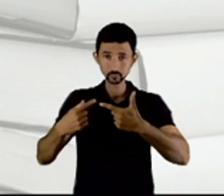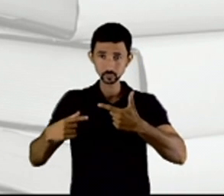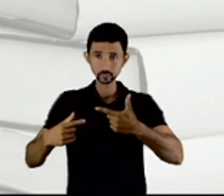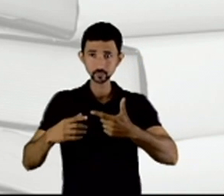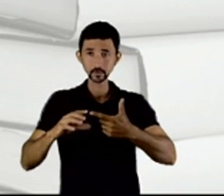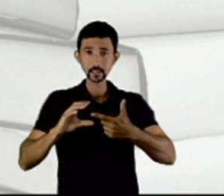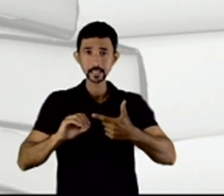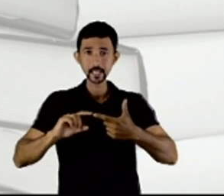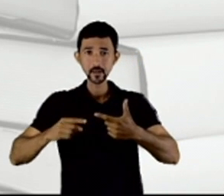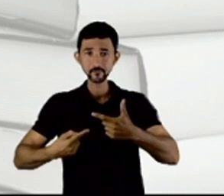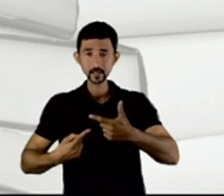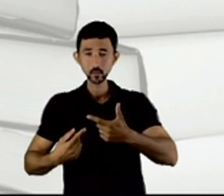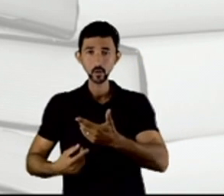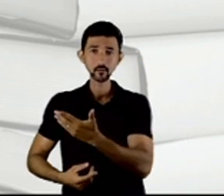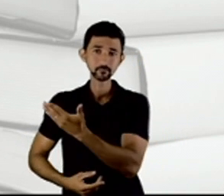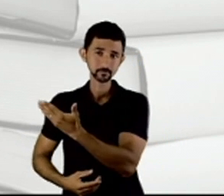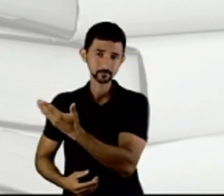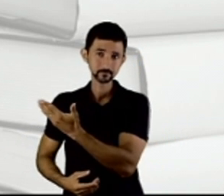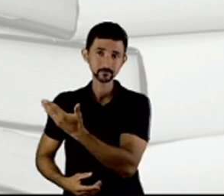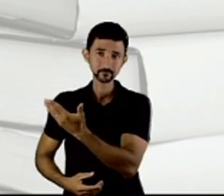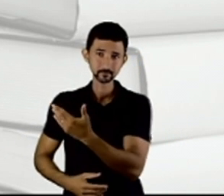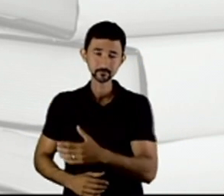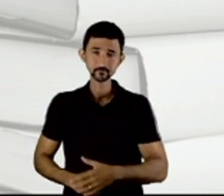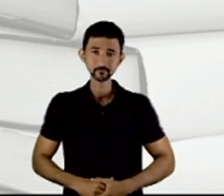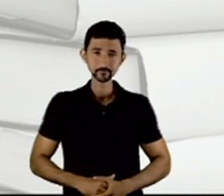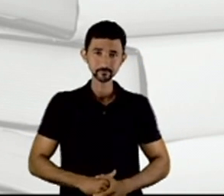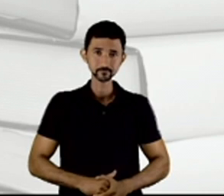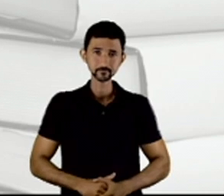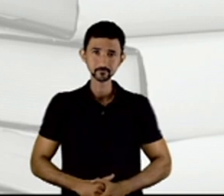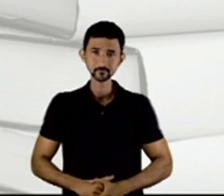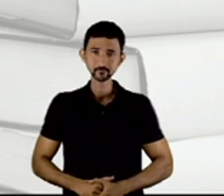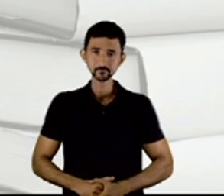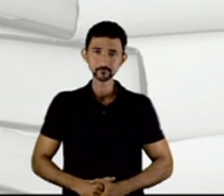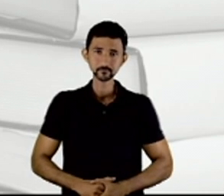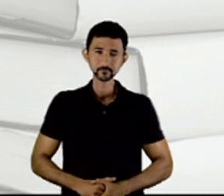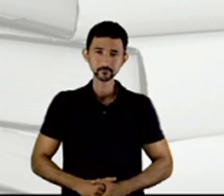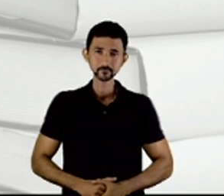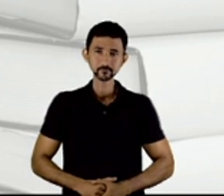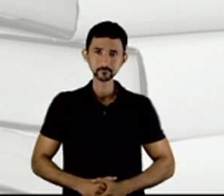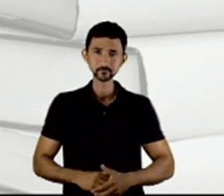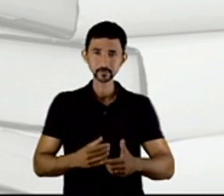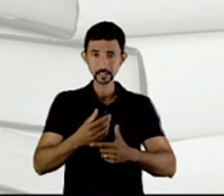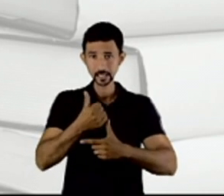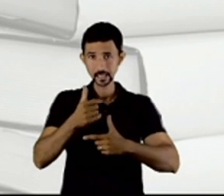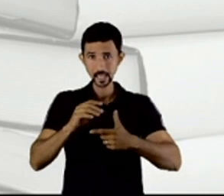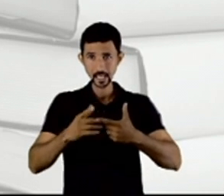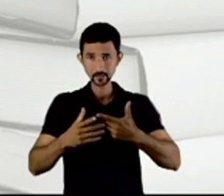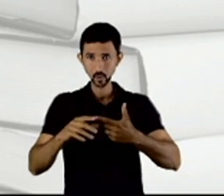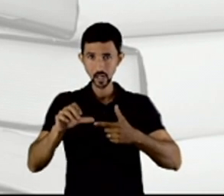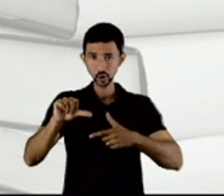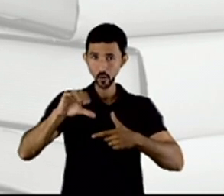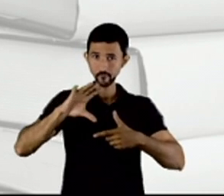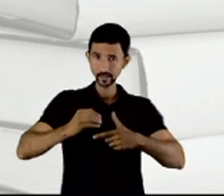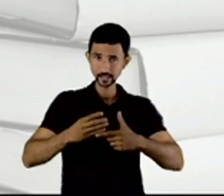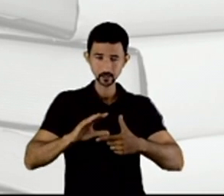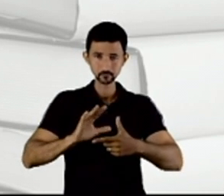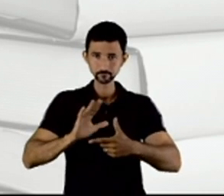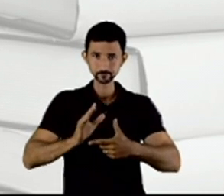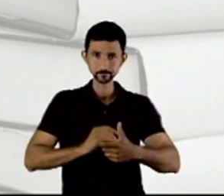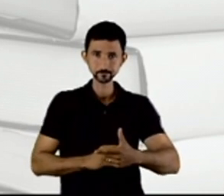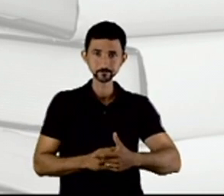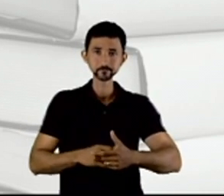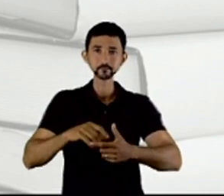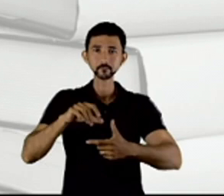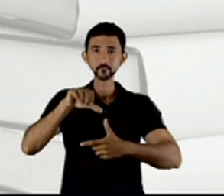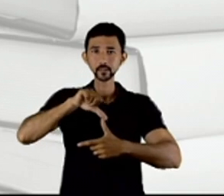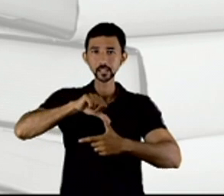você acrescenta o zero e uma vírgula também no quociente. Porque são décimos, não são 90 inteiros. Certo? São